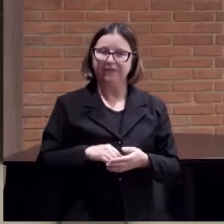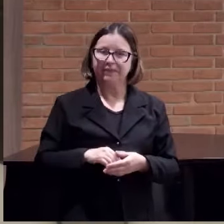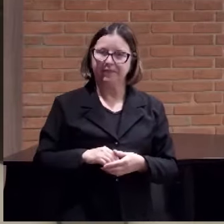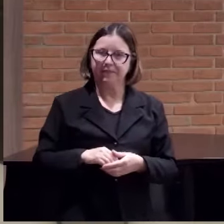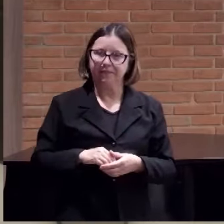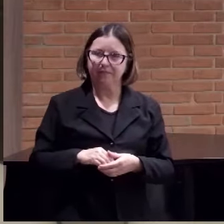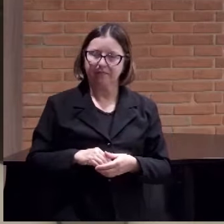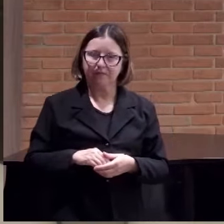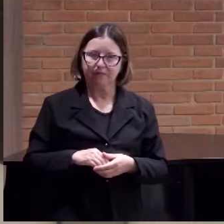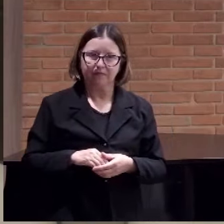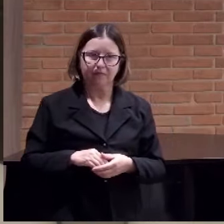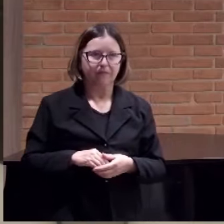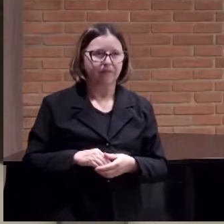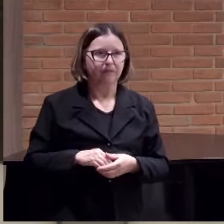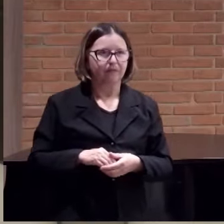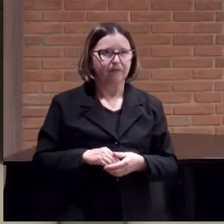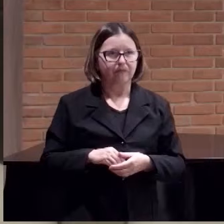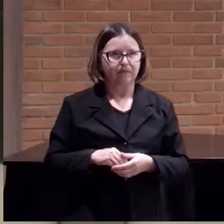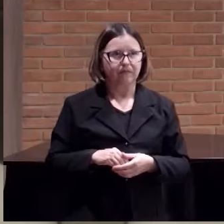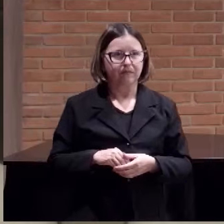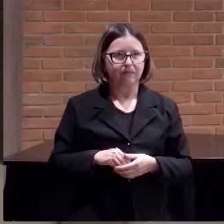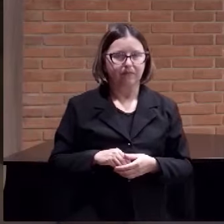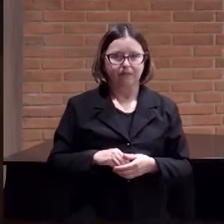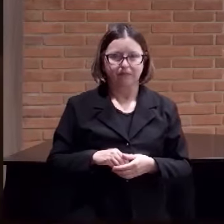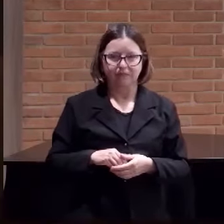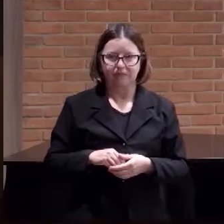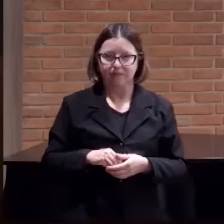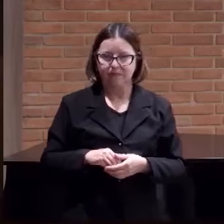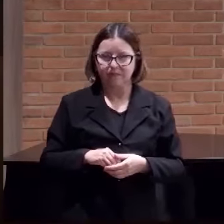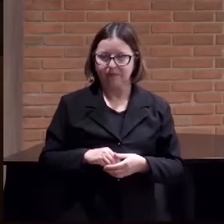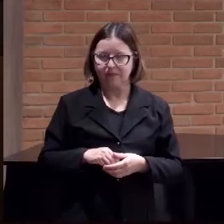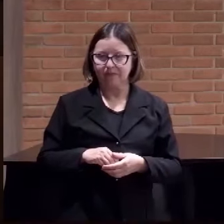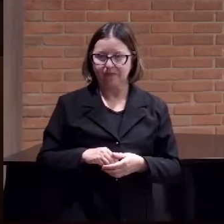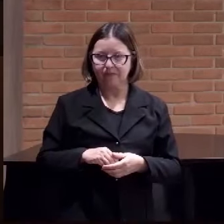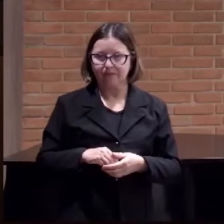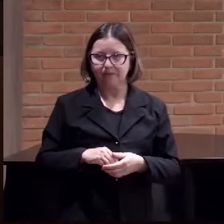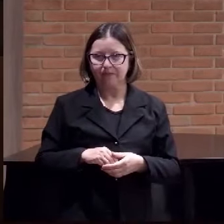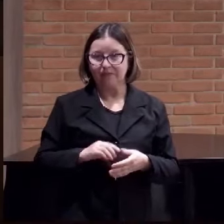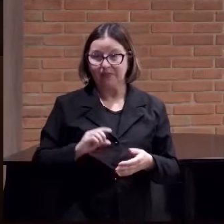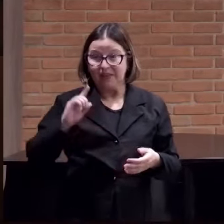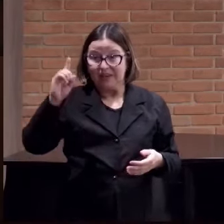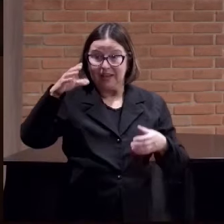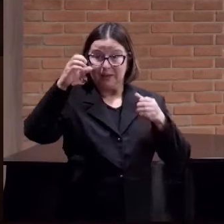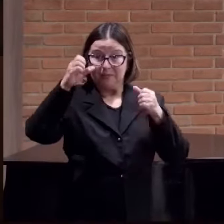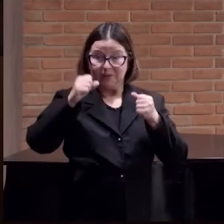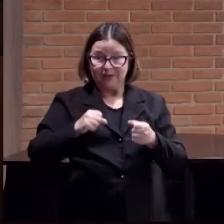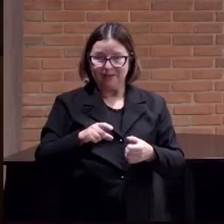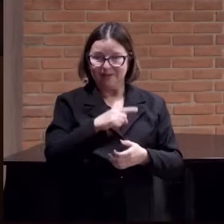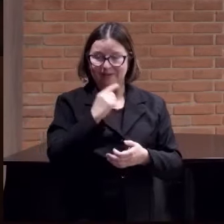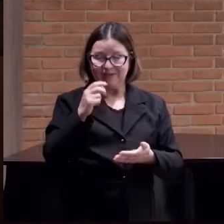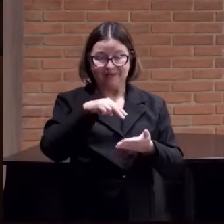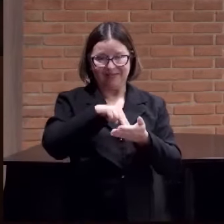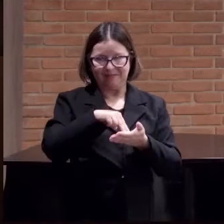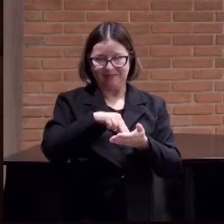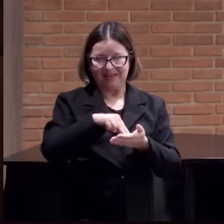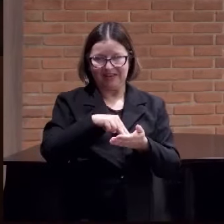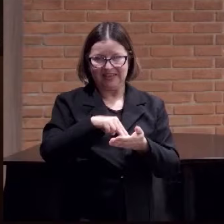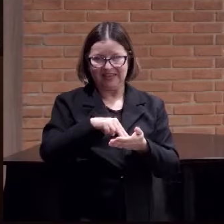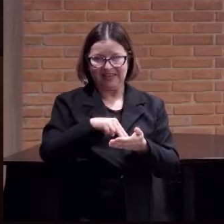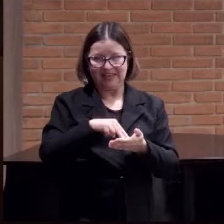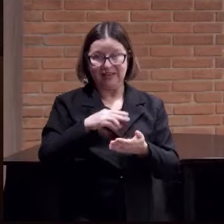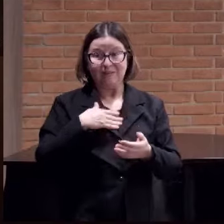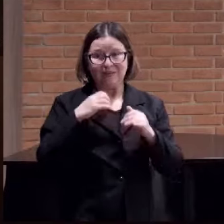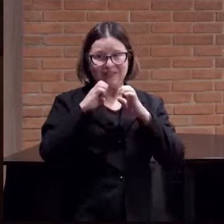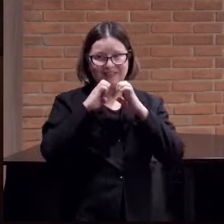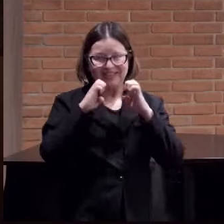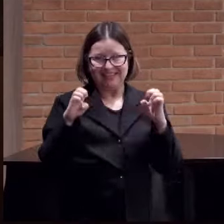25 a 27. Ora, aquele que é poderoso para vos confirmar, segundo o meu